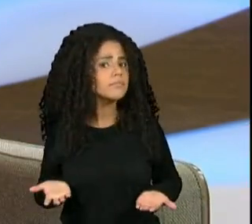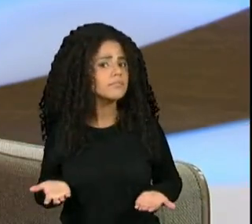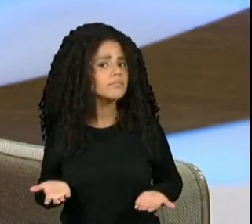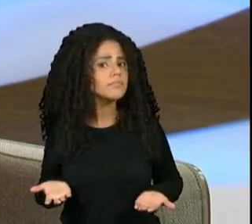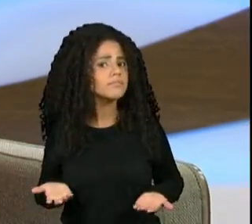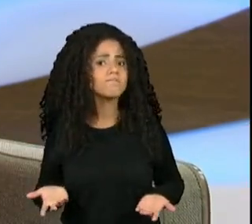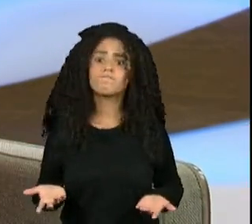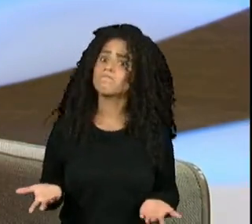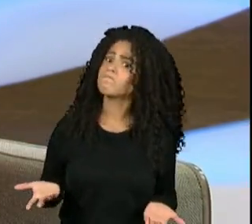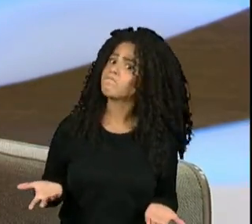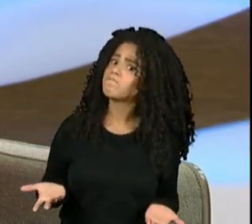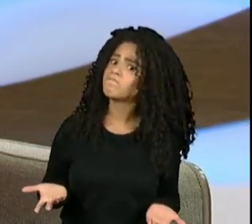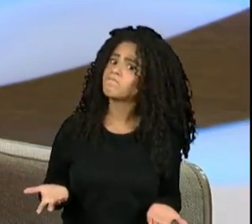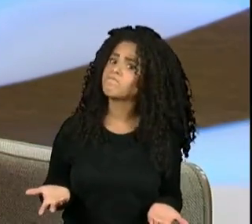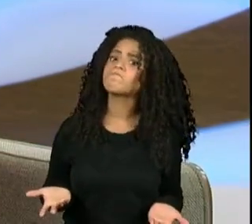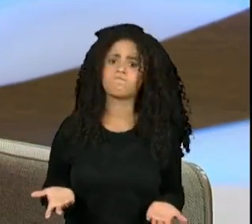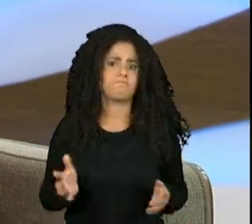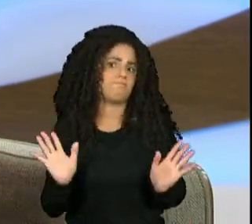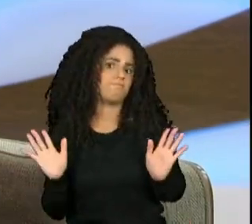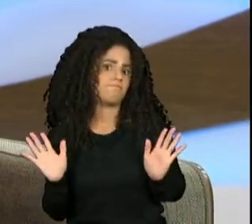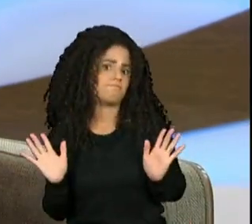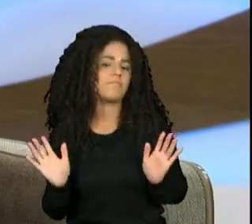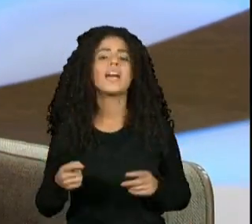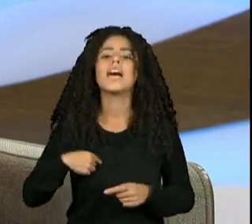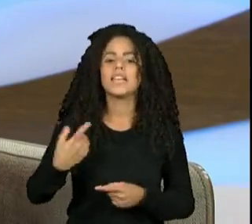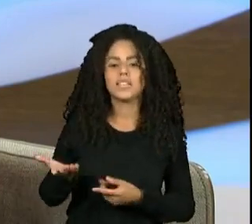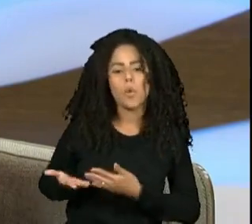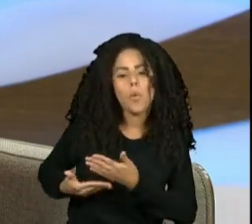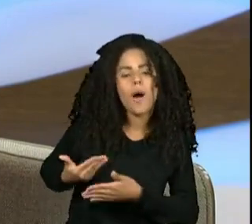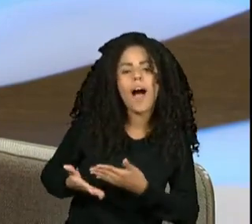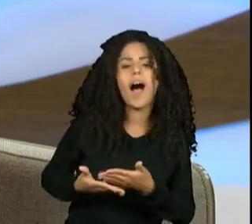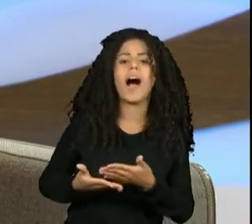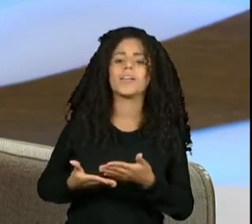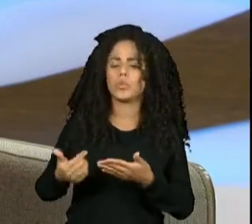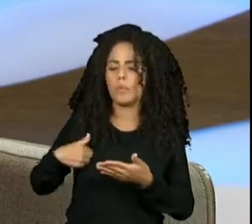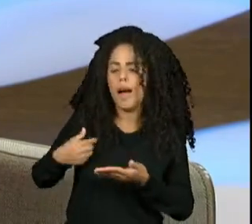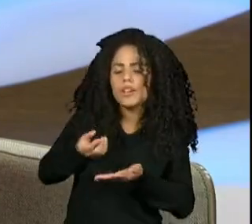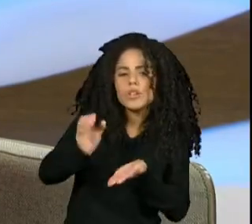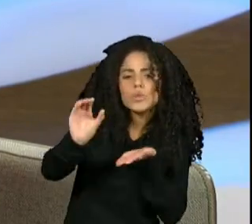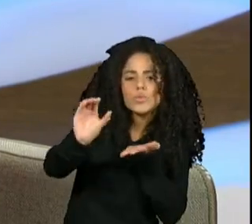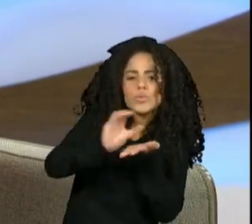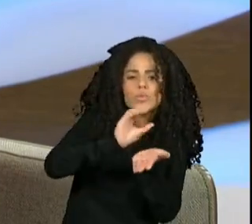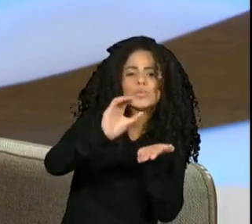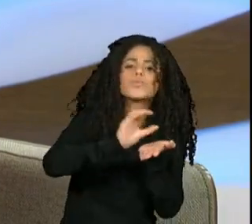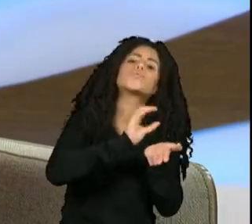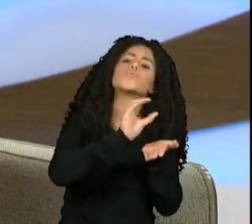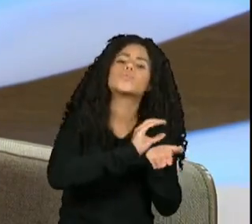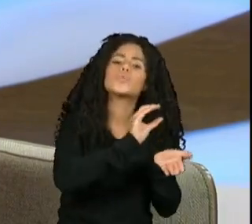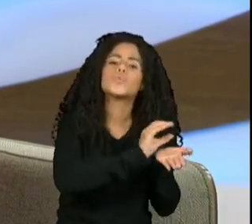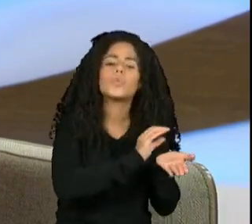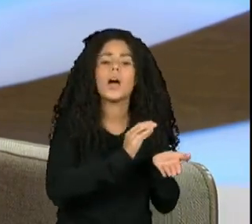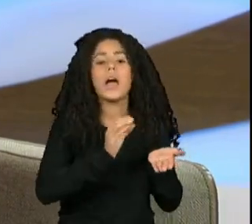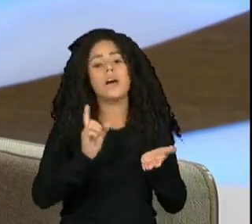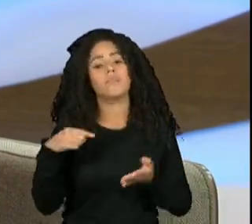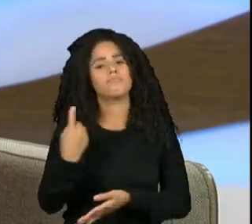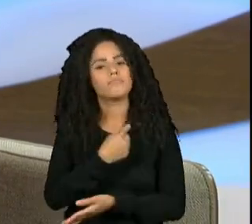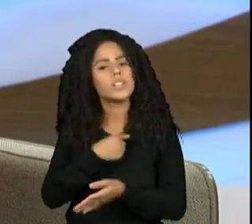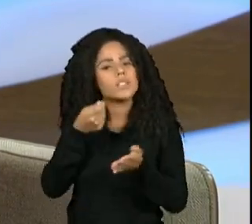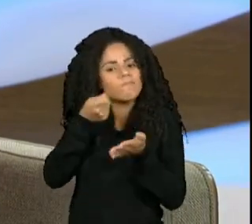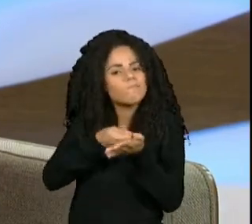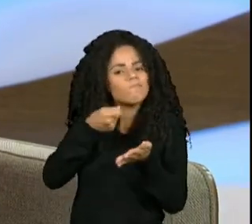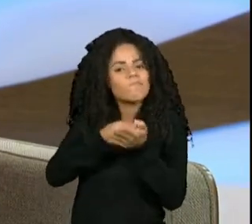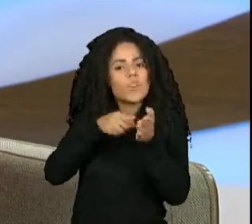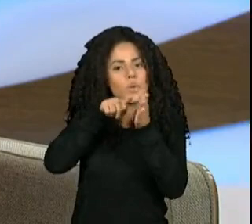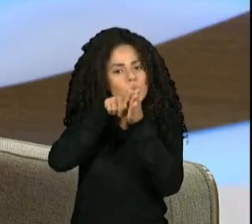é ético doar órgãos? Ótimo. Em relação, então, a recursos, a gente está batalhando